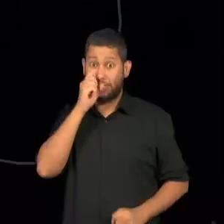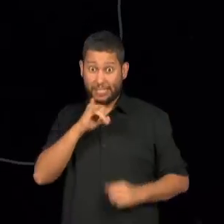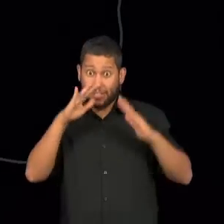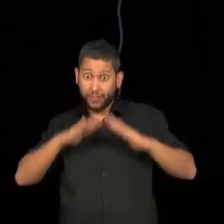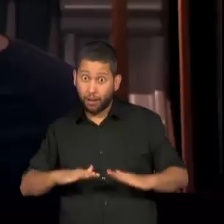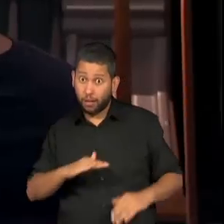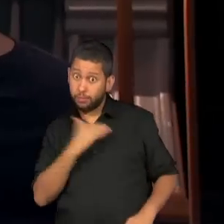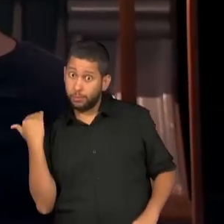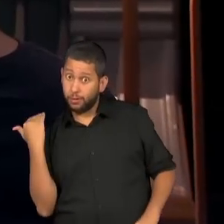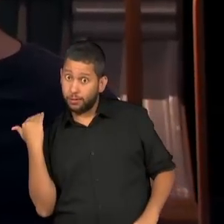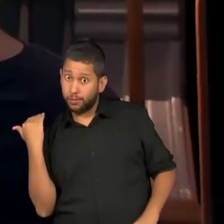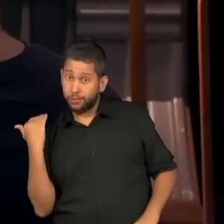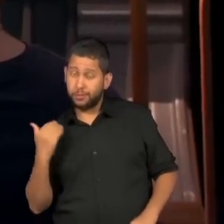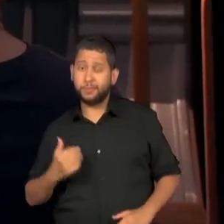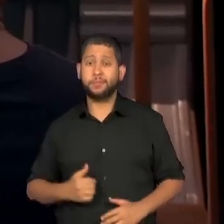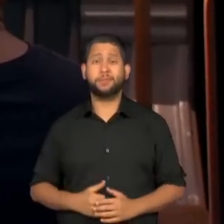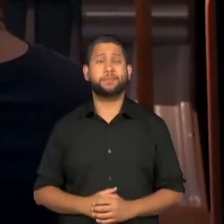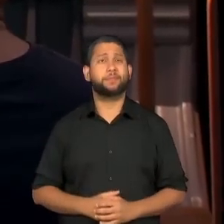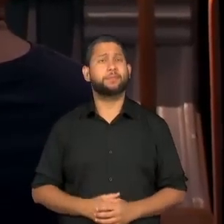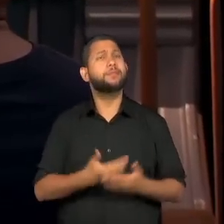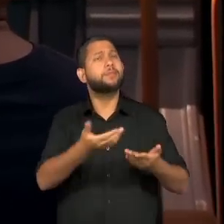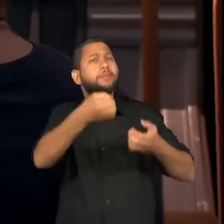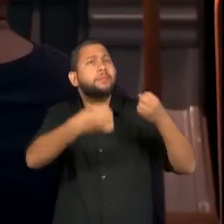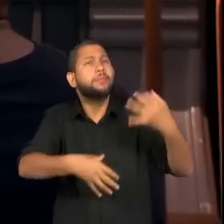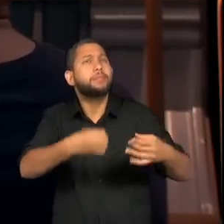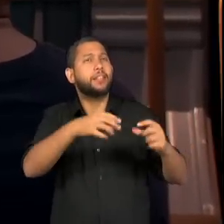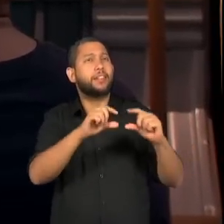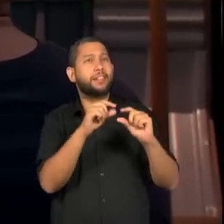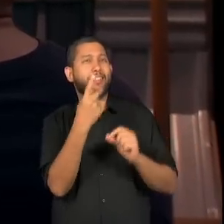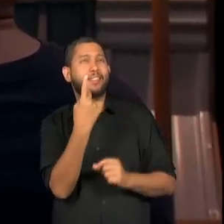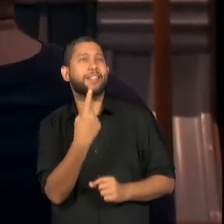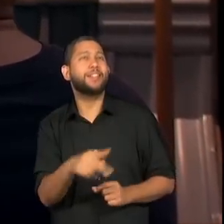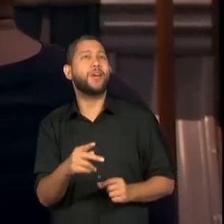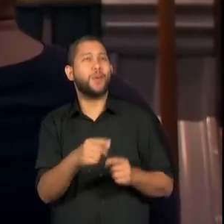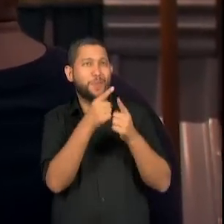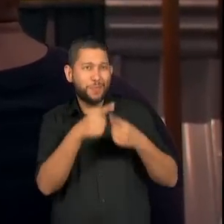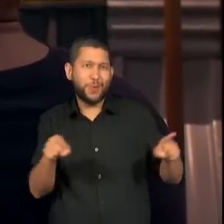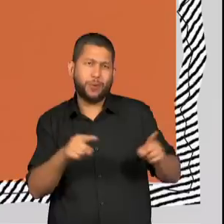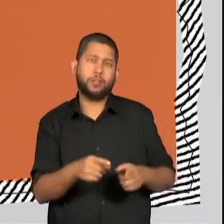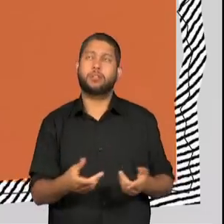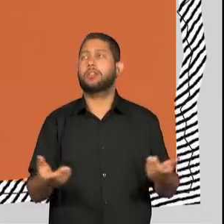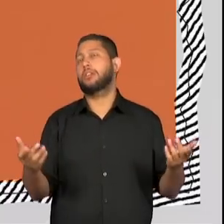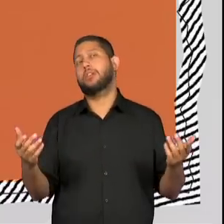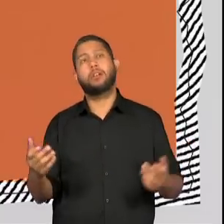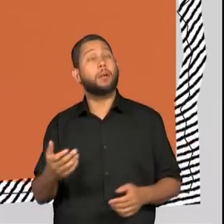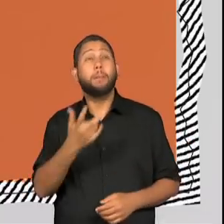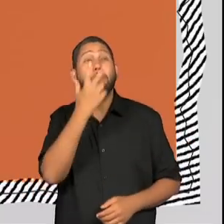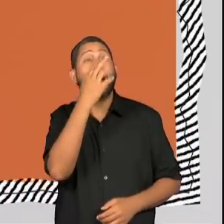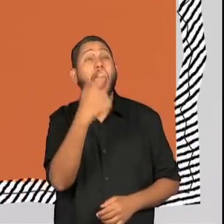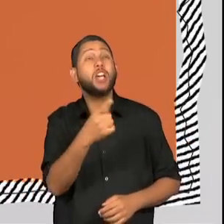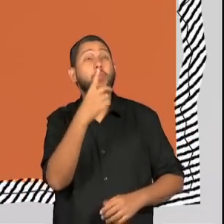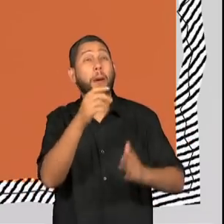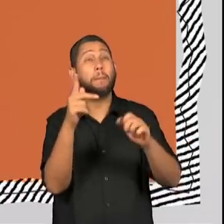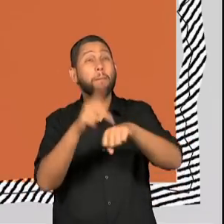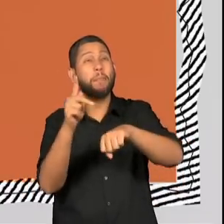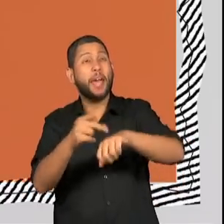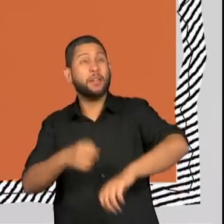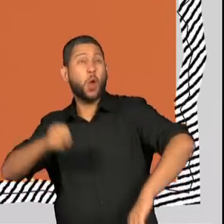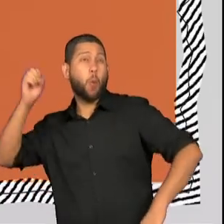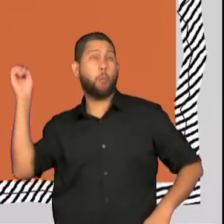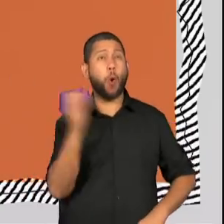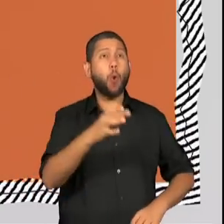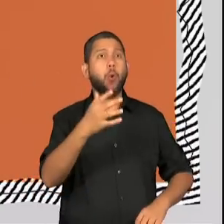come. Você fala numa faixa do seu novo álbum, que, aliás, é uma pedrada, é uma maravilha. Eu quero falar